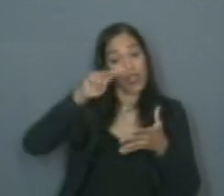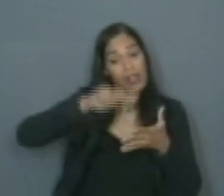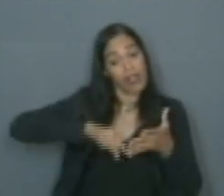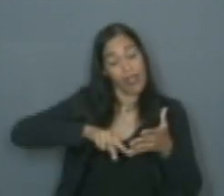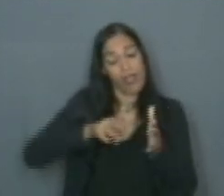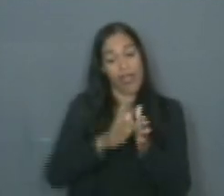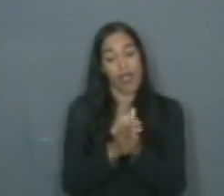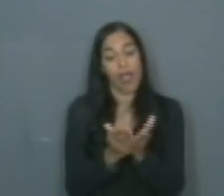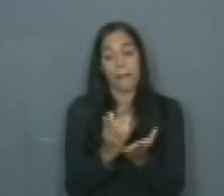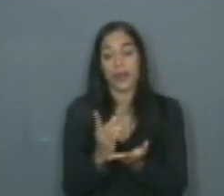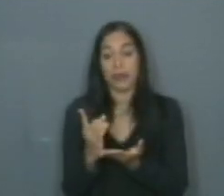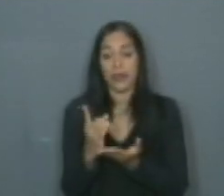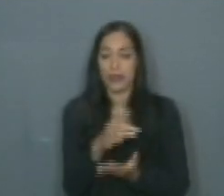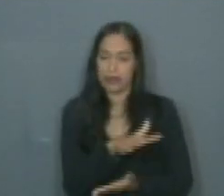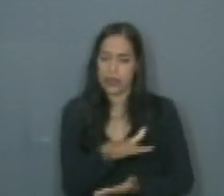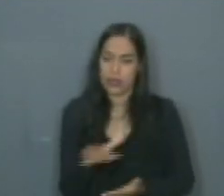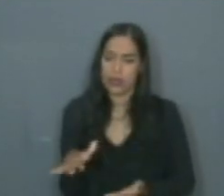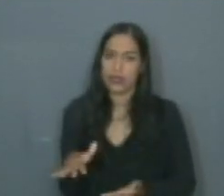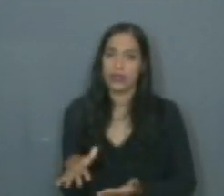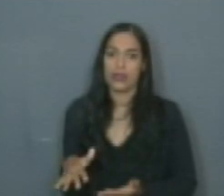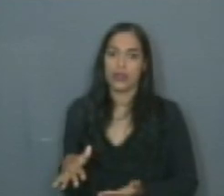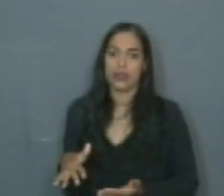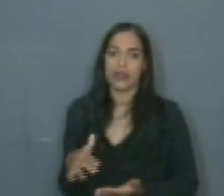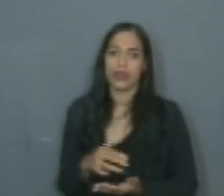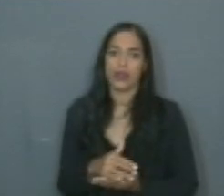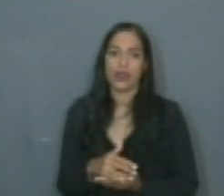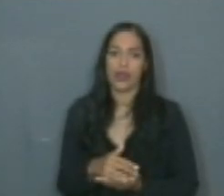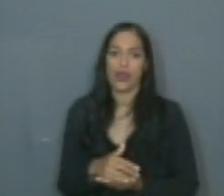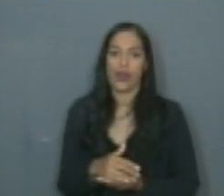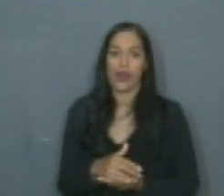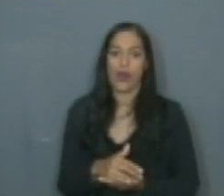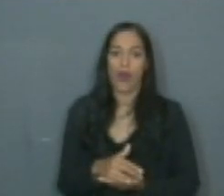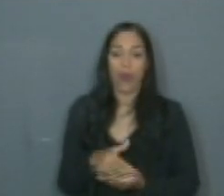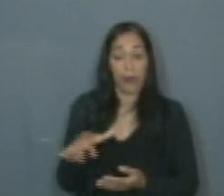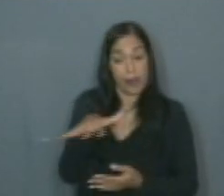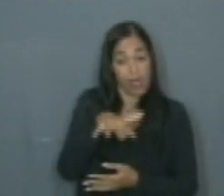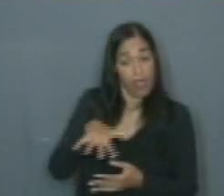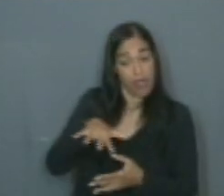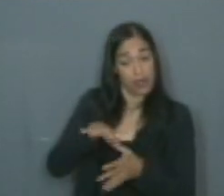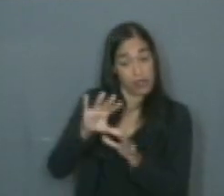Bíblia para as crianças. Porque para esse pessoal,